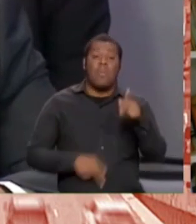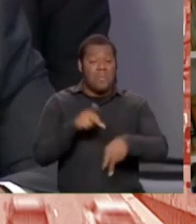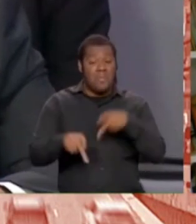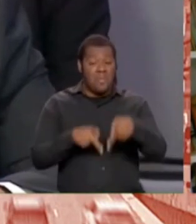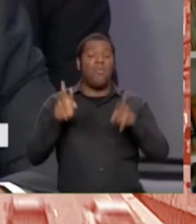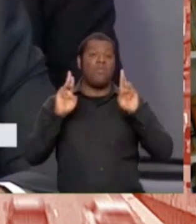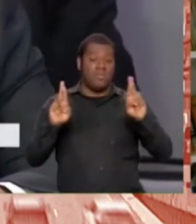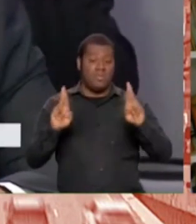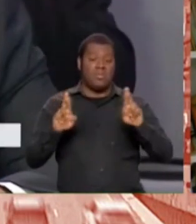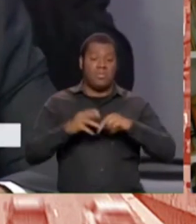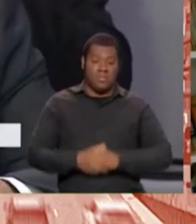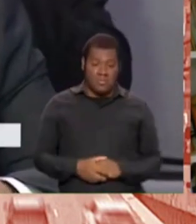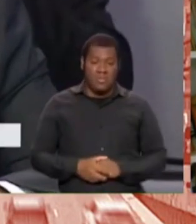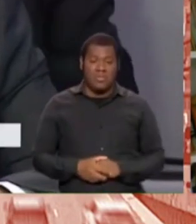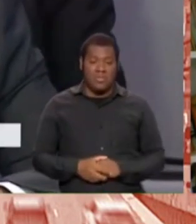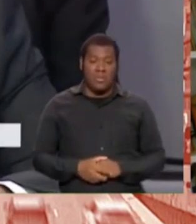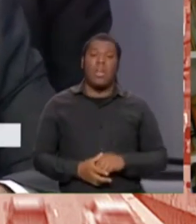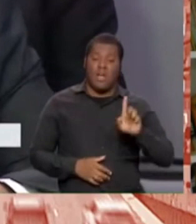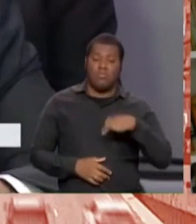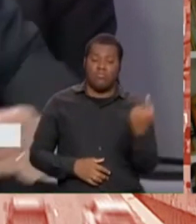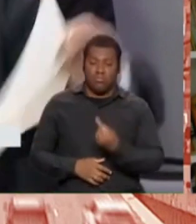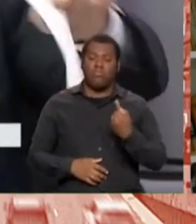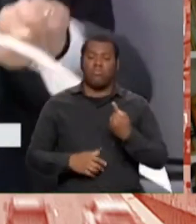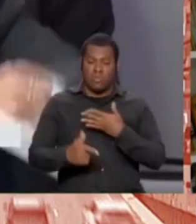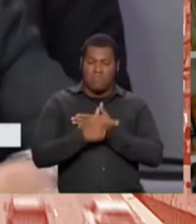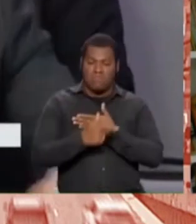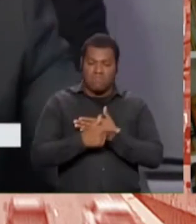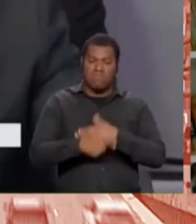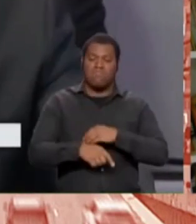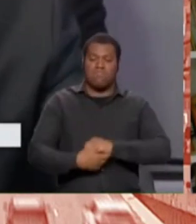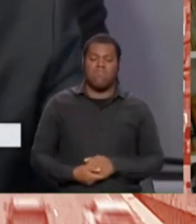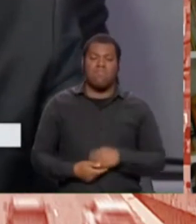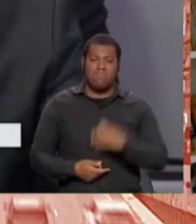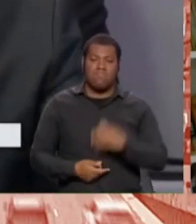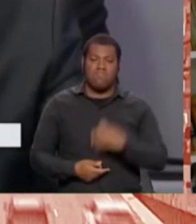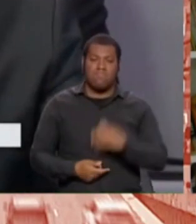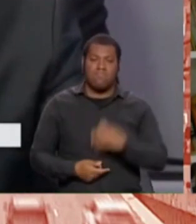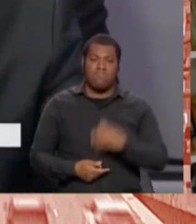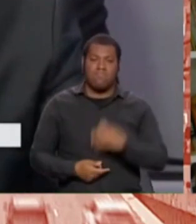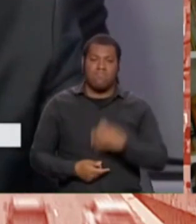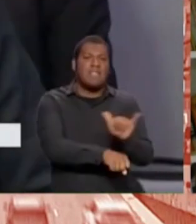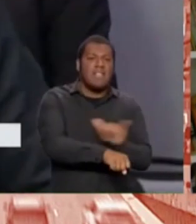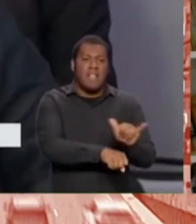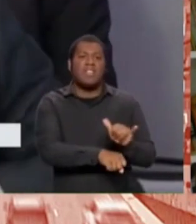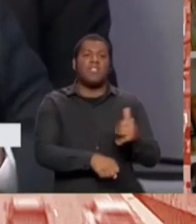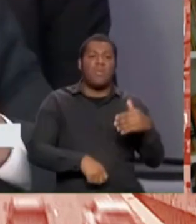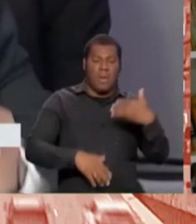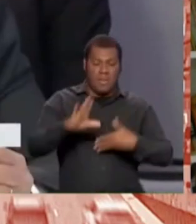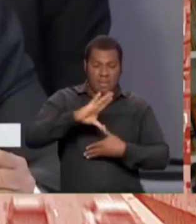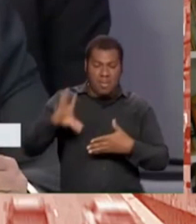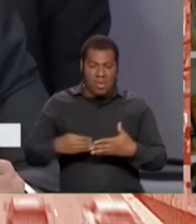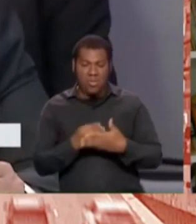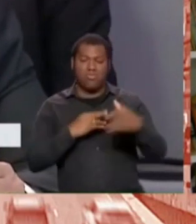essa carta ultimátum da União Europeia, porque é um ultimátum, se vocês não fizerem desse jeito, a gente não fecha,